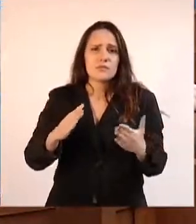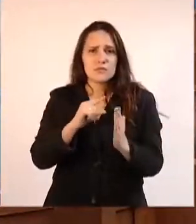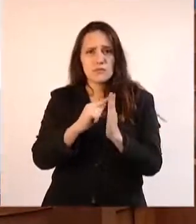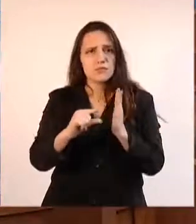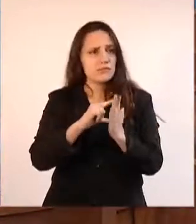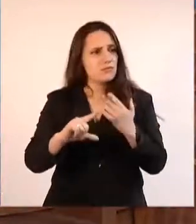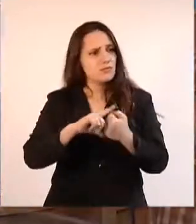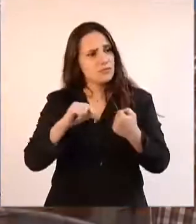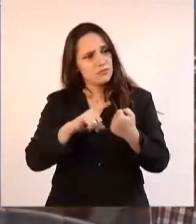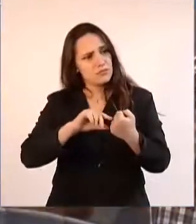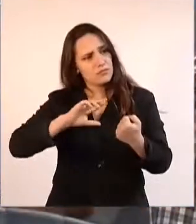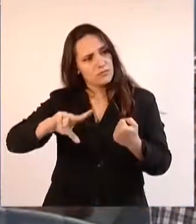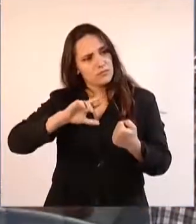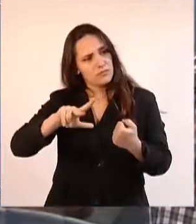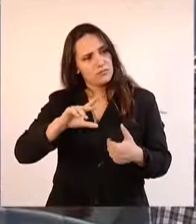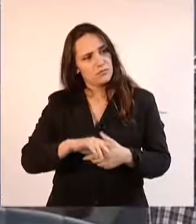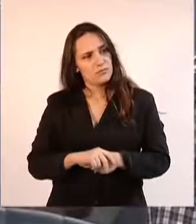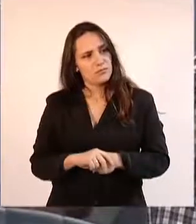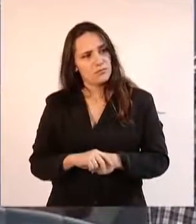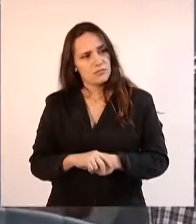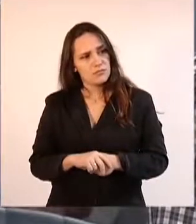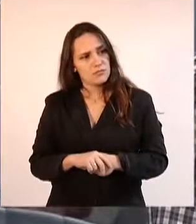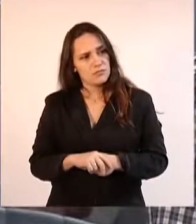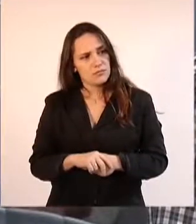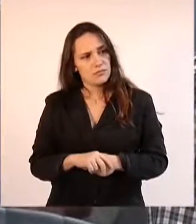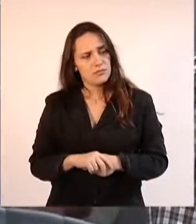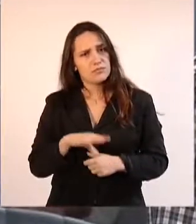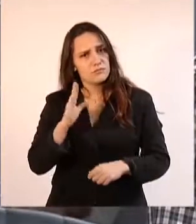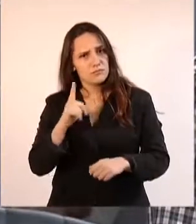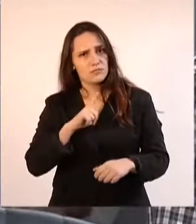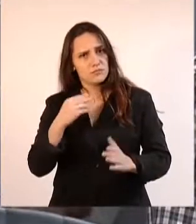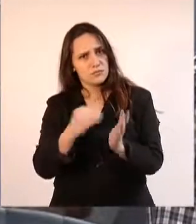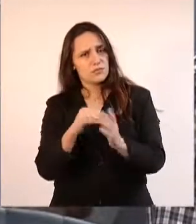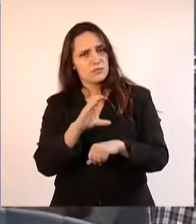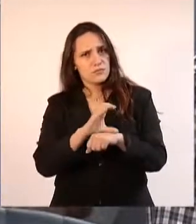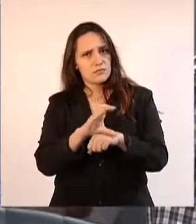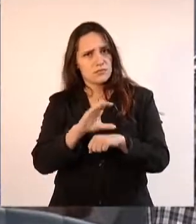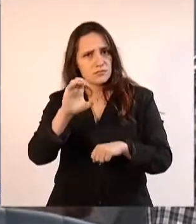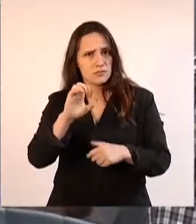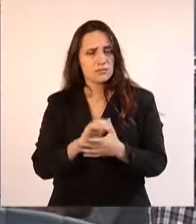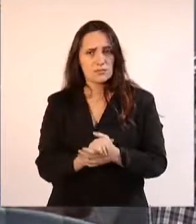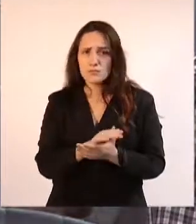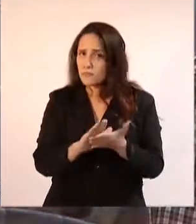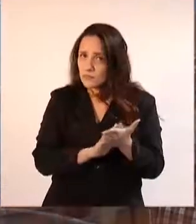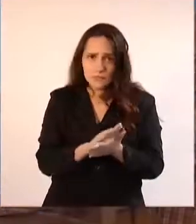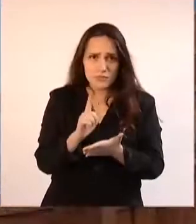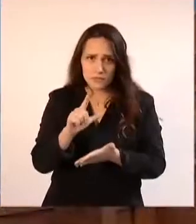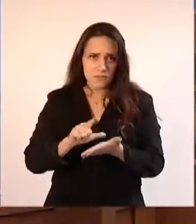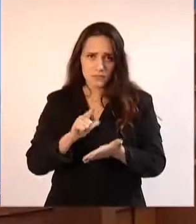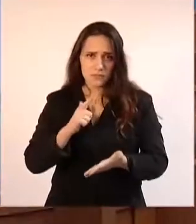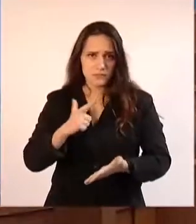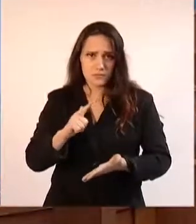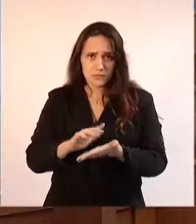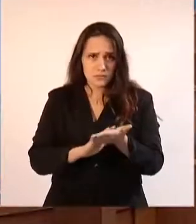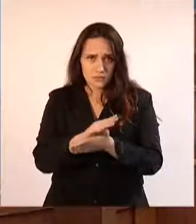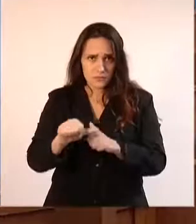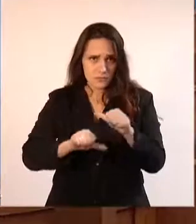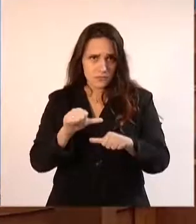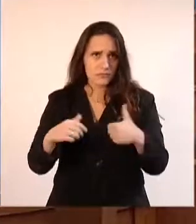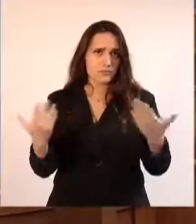manhã, diferente daquela que consta da Constituição desse Estado. Absolutamente nada. E aí